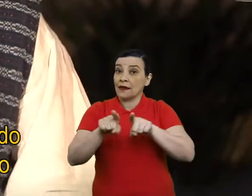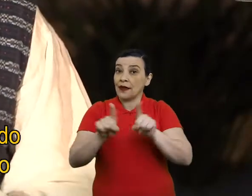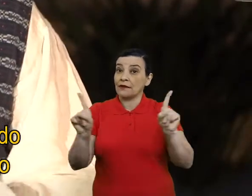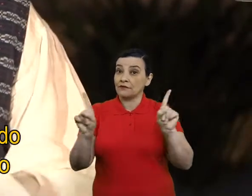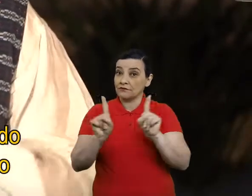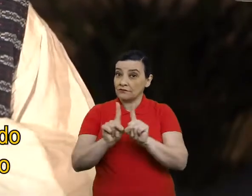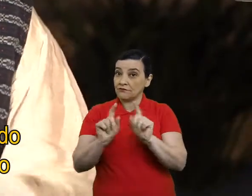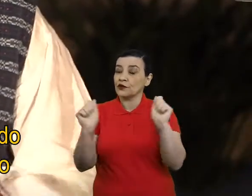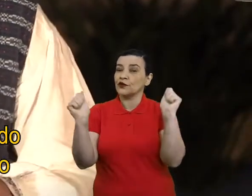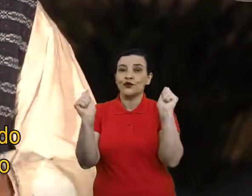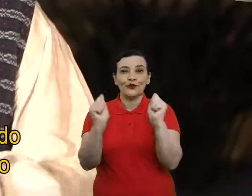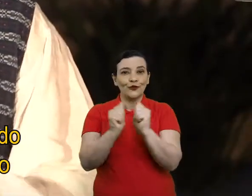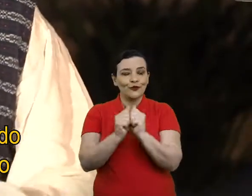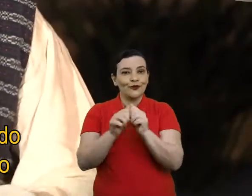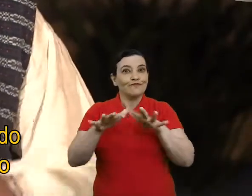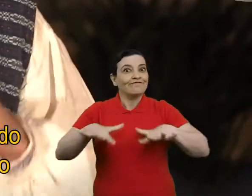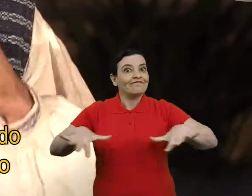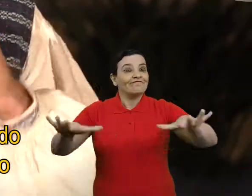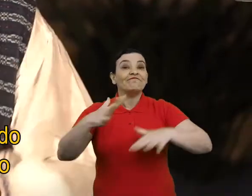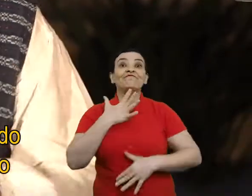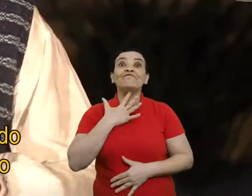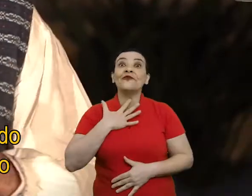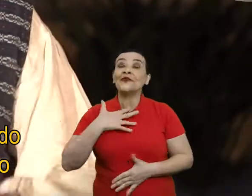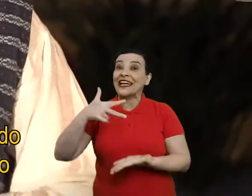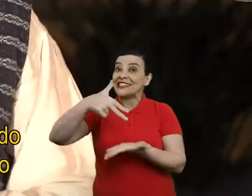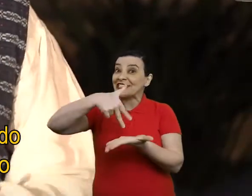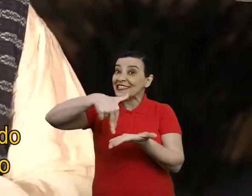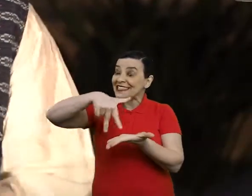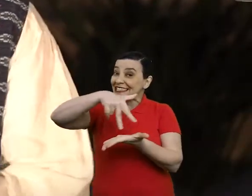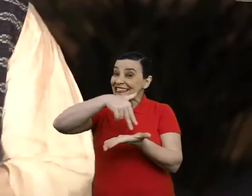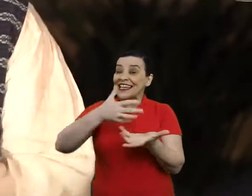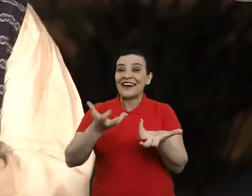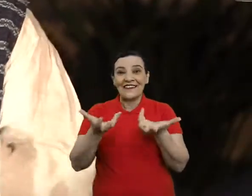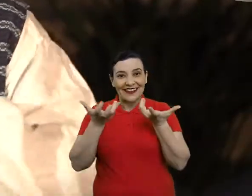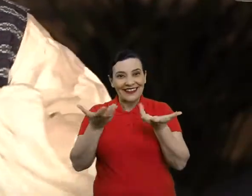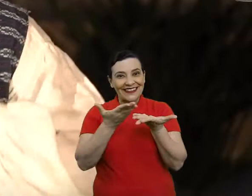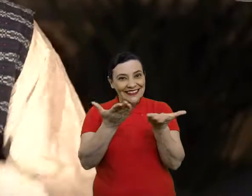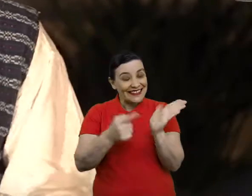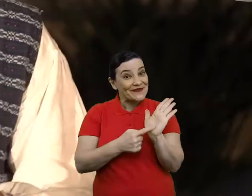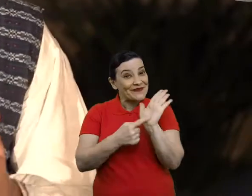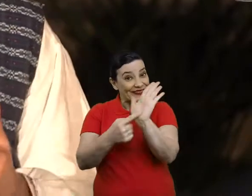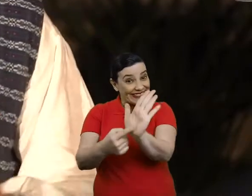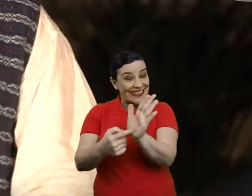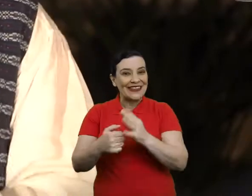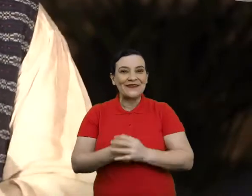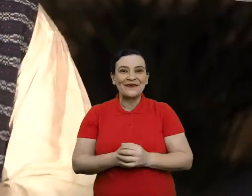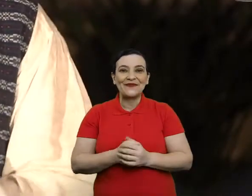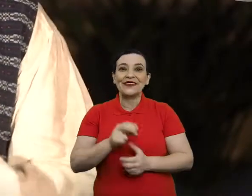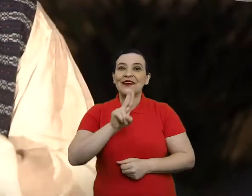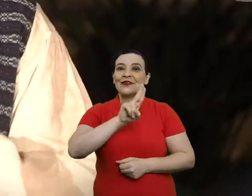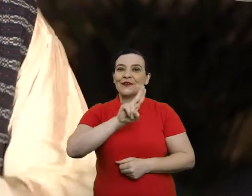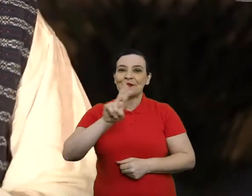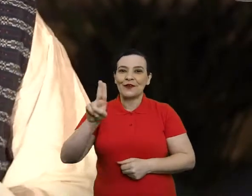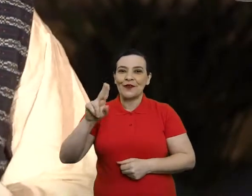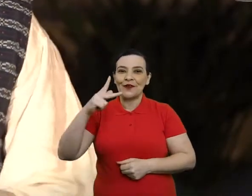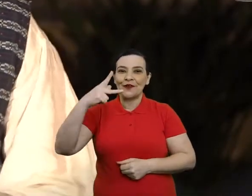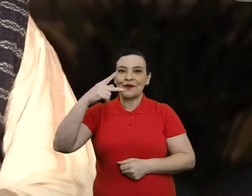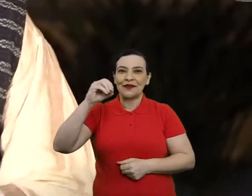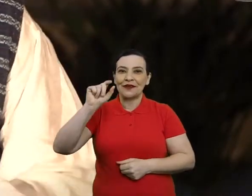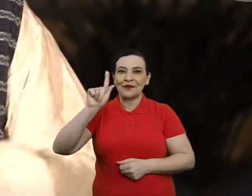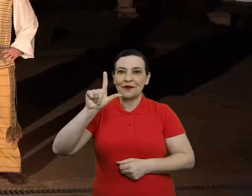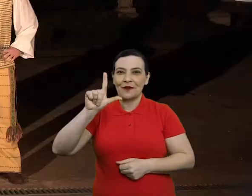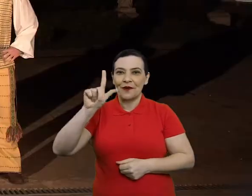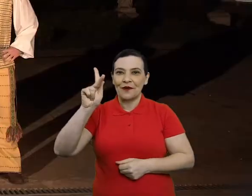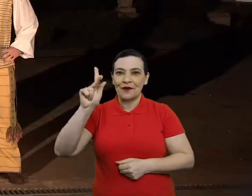pares, que funciona muito bem. Todo mundo vai ter muita vontade de dançar isso quando você apresentar, e chama Keturine